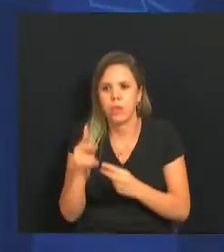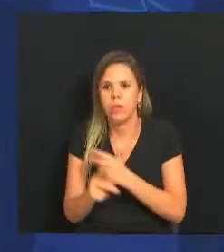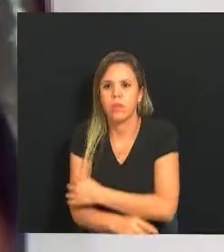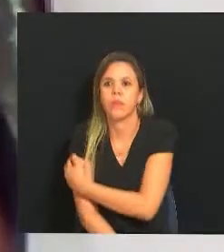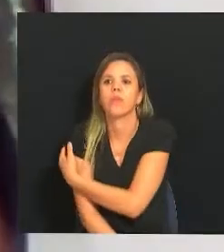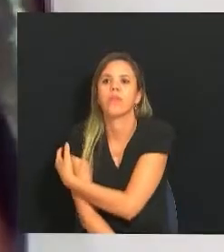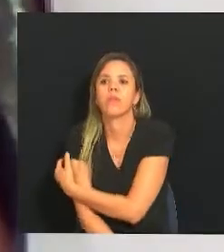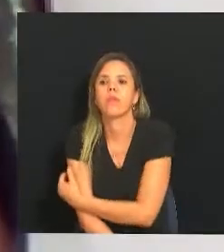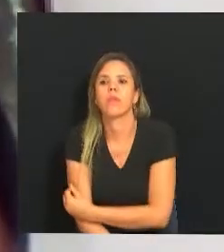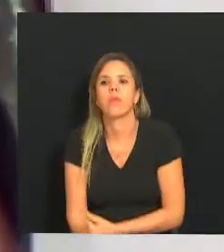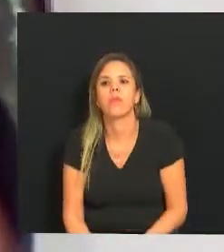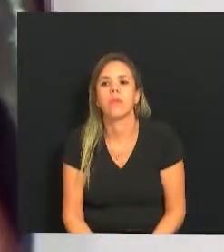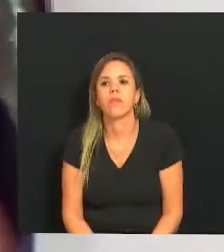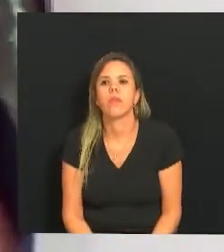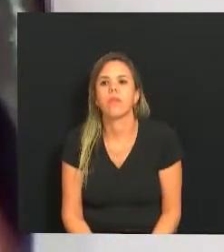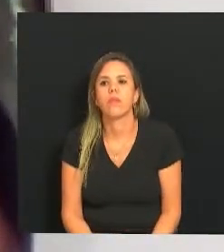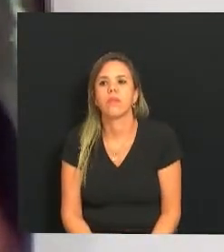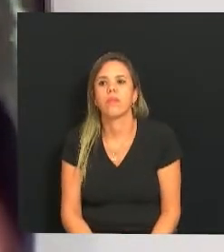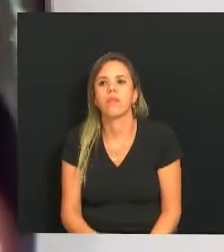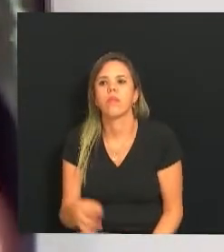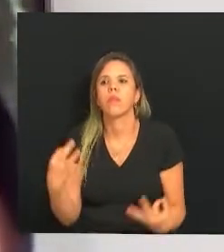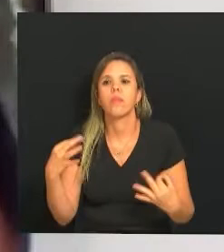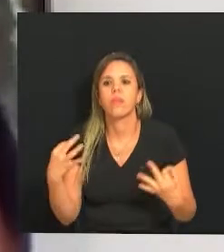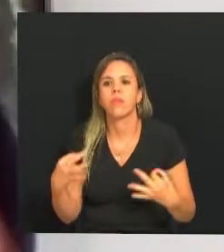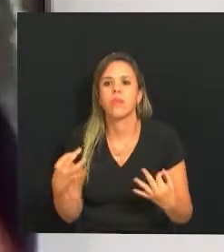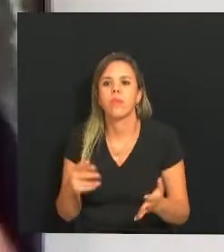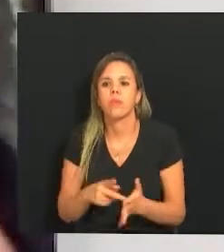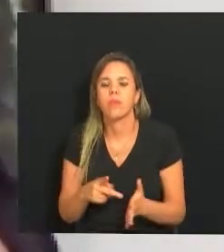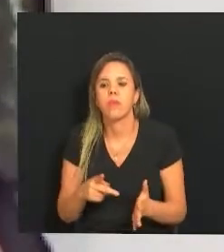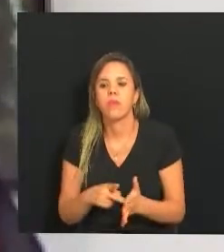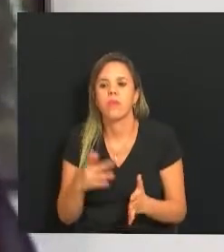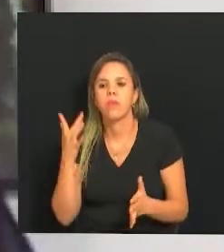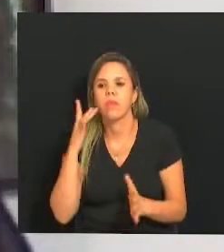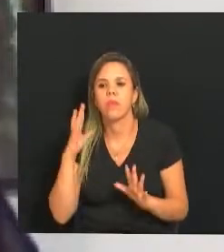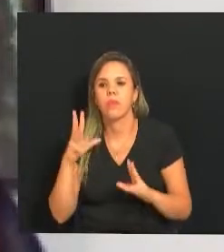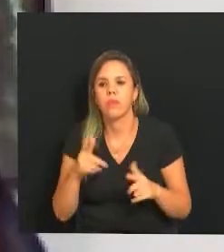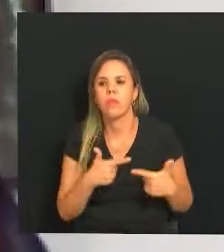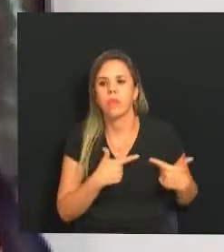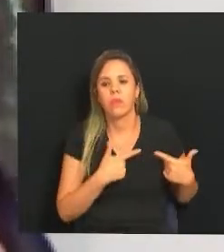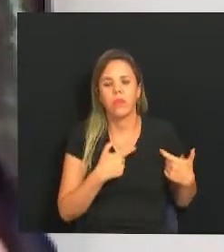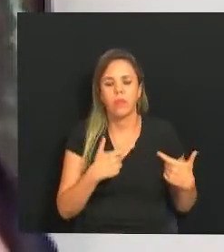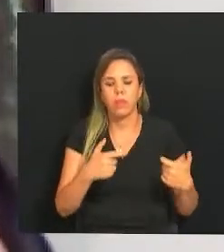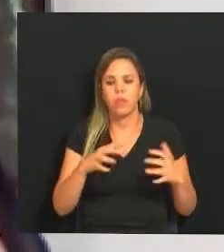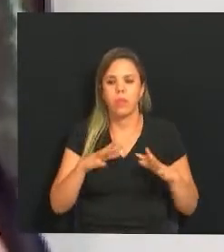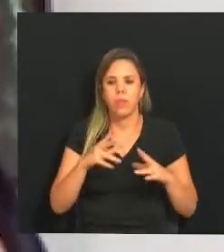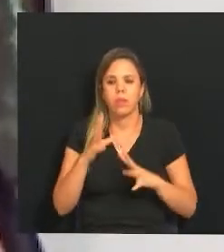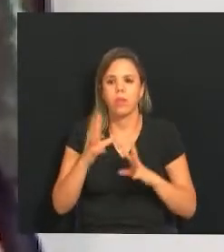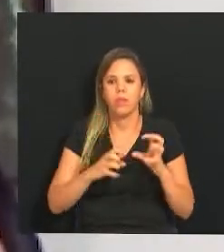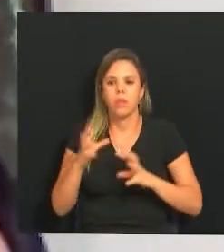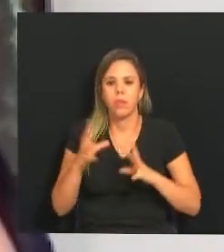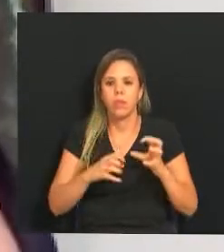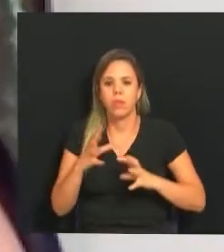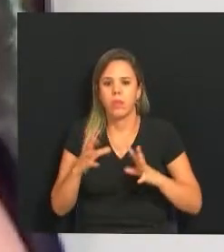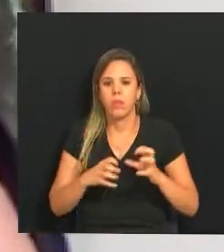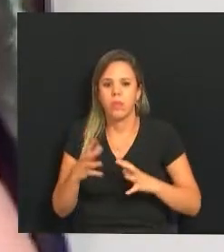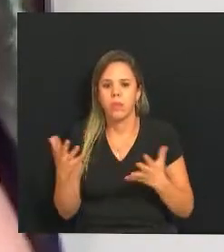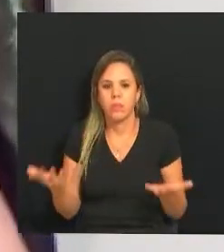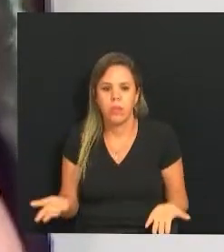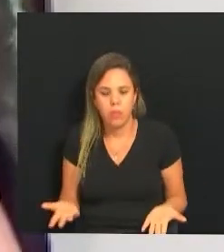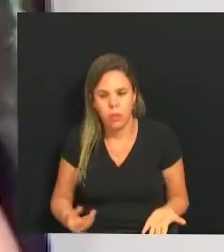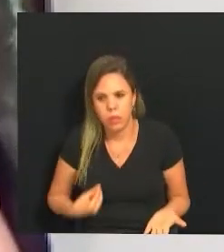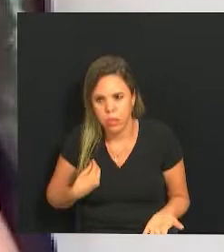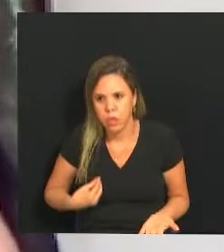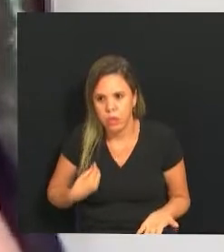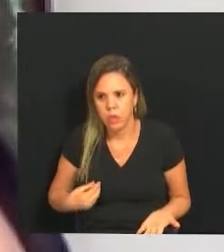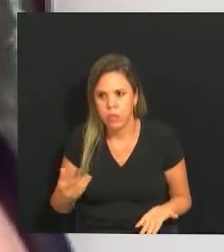né? Não, perfeito. Na verdade, né, acho que toda a guerra, com toda a questão aí da